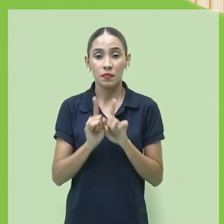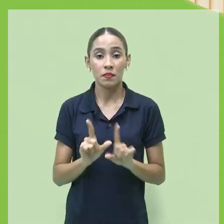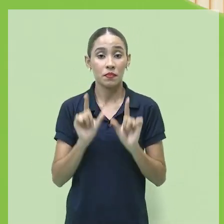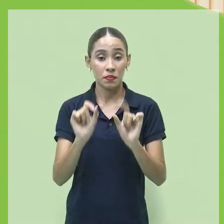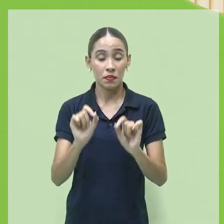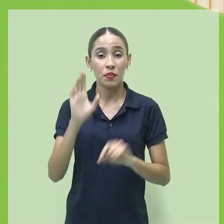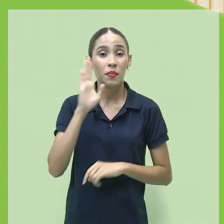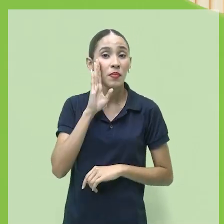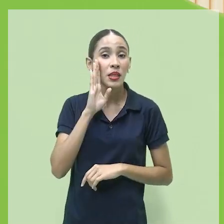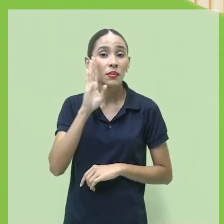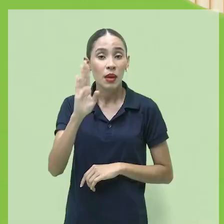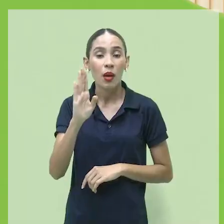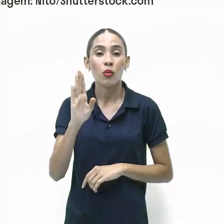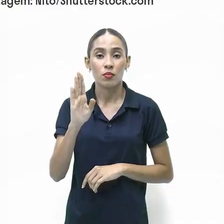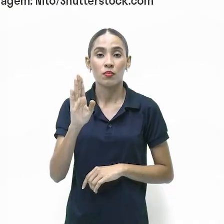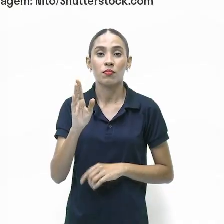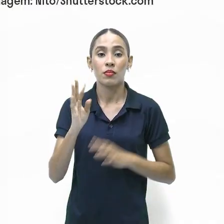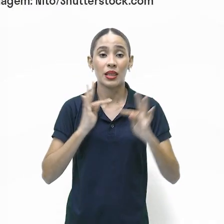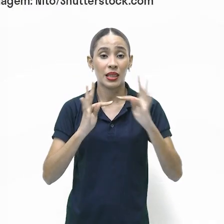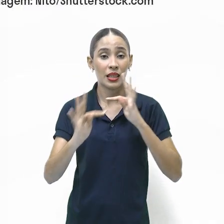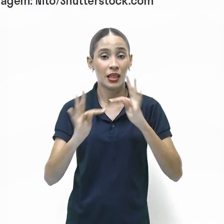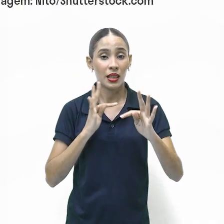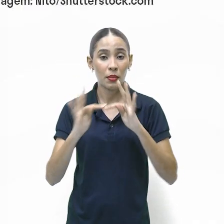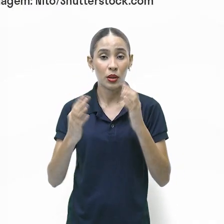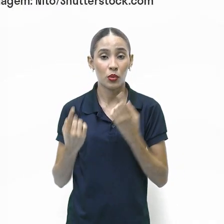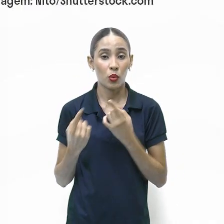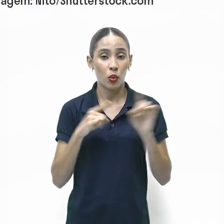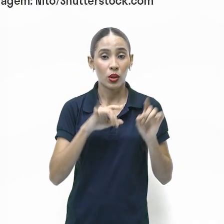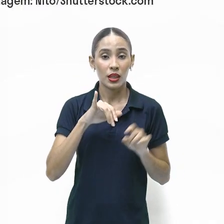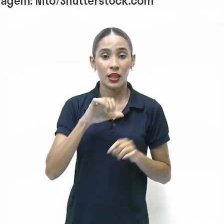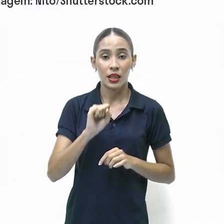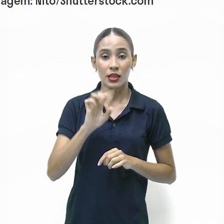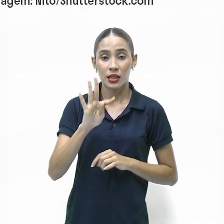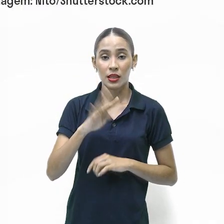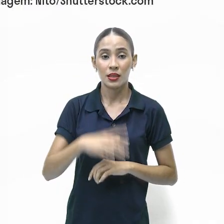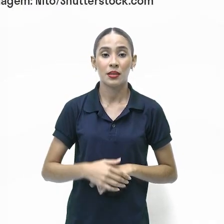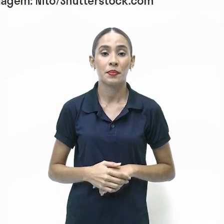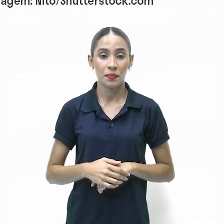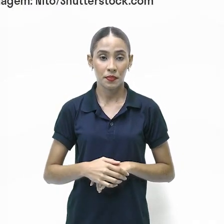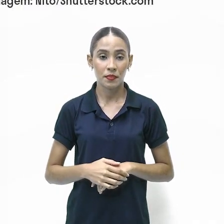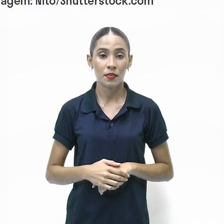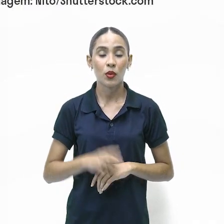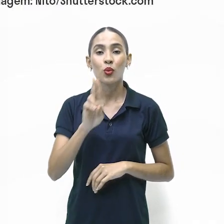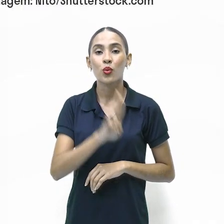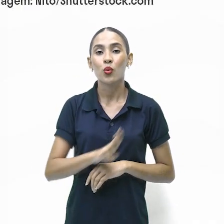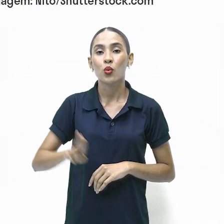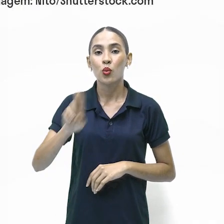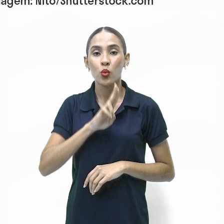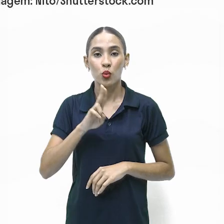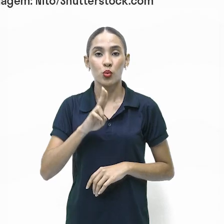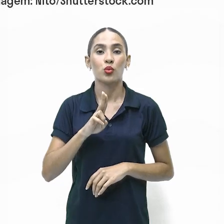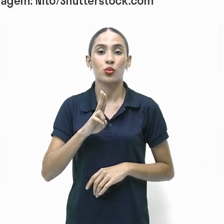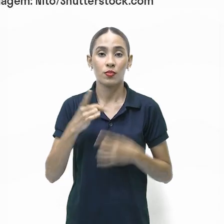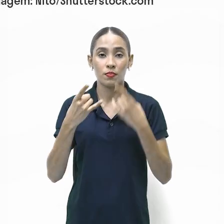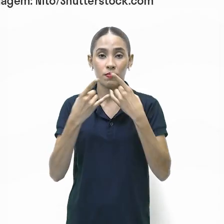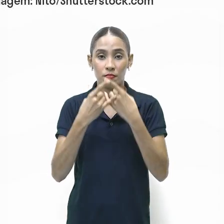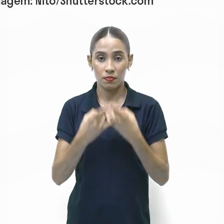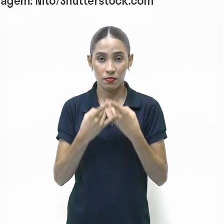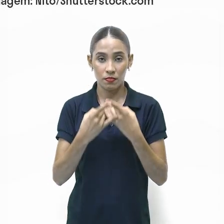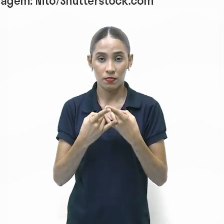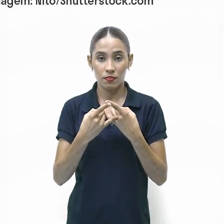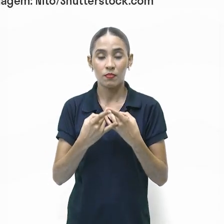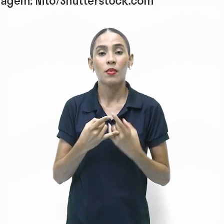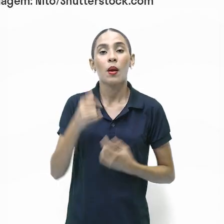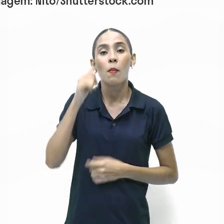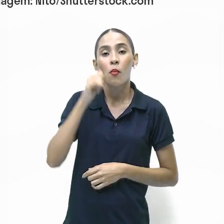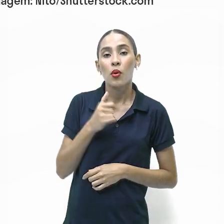a principal prevenção, né, contra as infecções sexualmente transmissíveis é o uso de preservativo masculino e